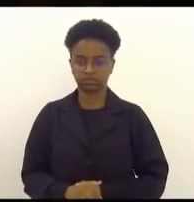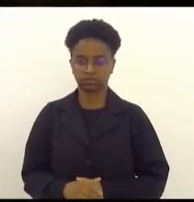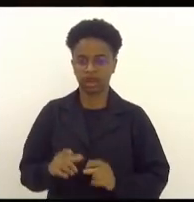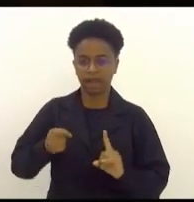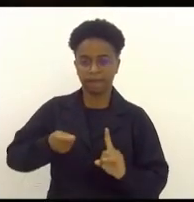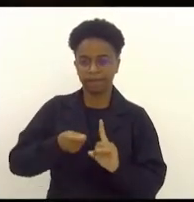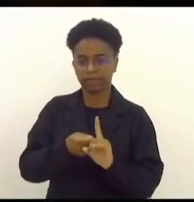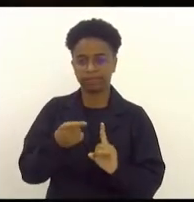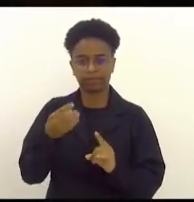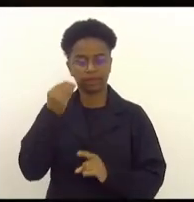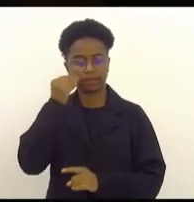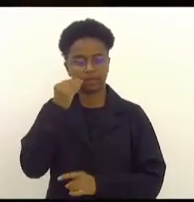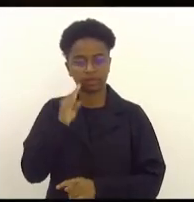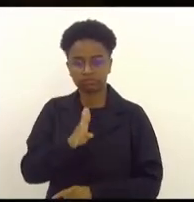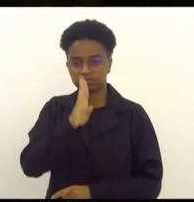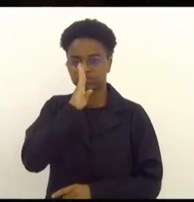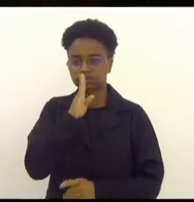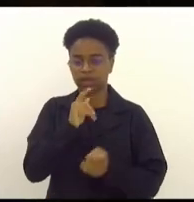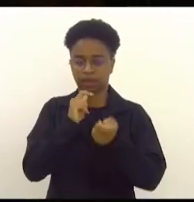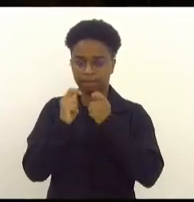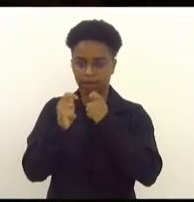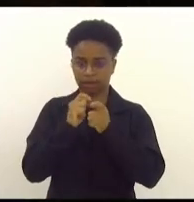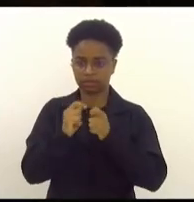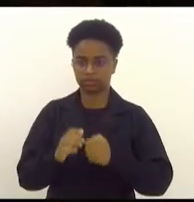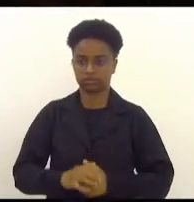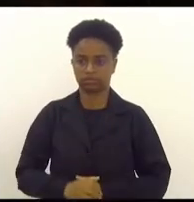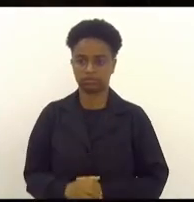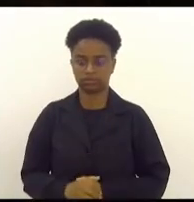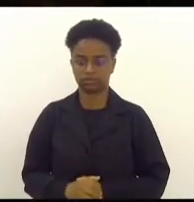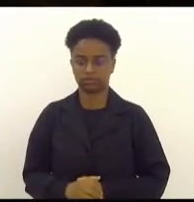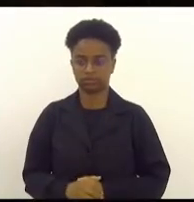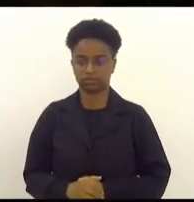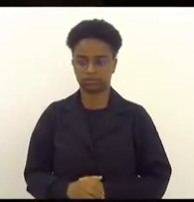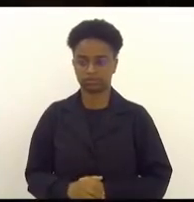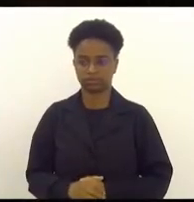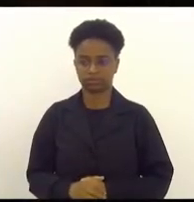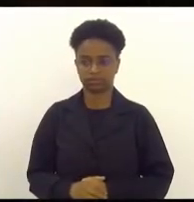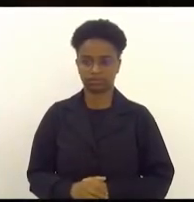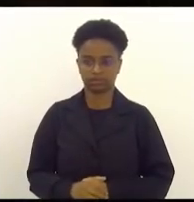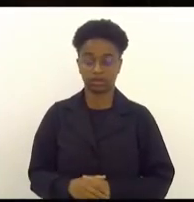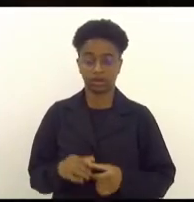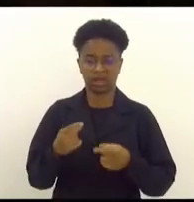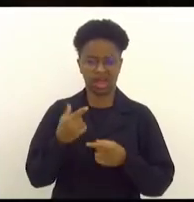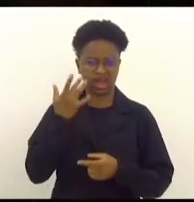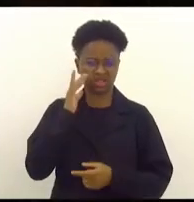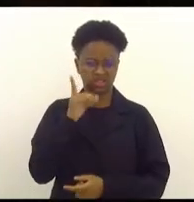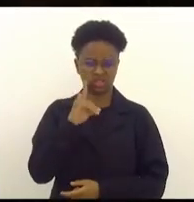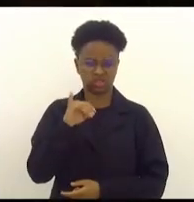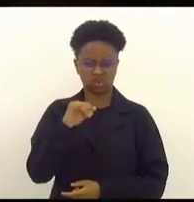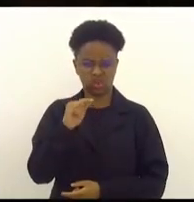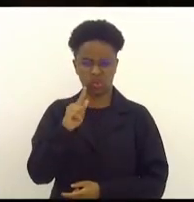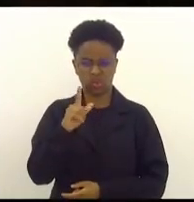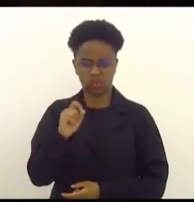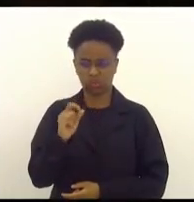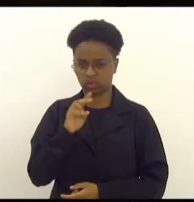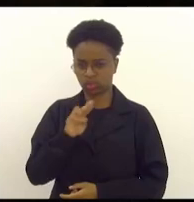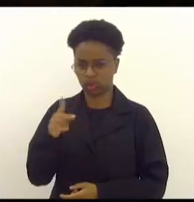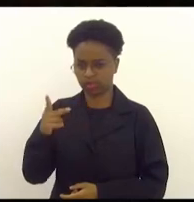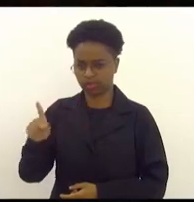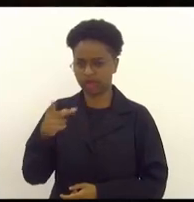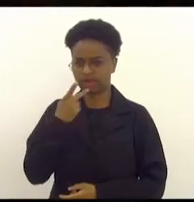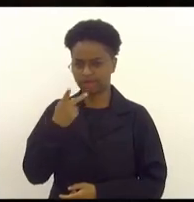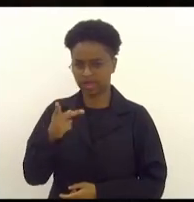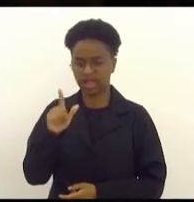ameaçar e tentar calar imprensa o Diogo Diogo acho que é Diogo que se diz que é